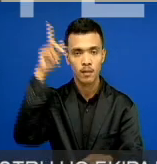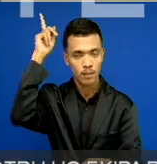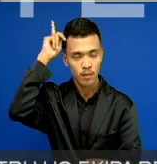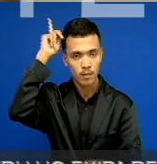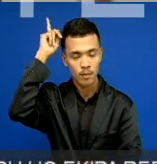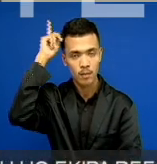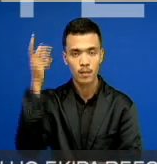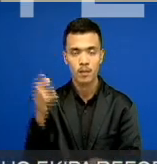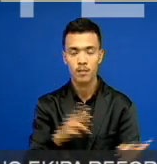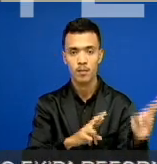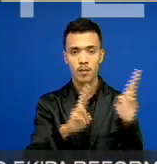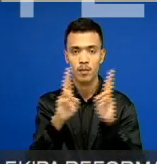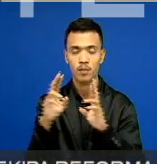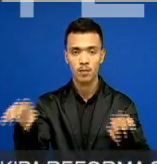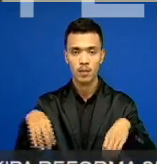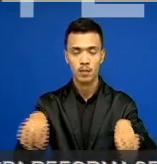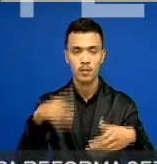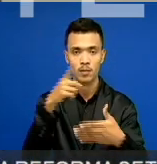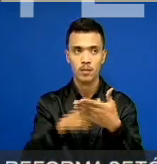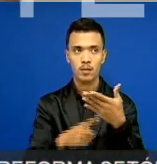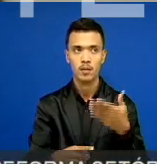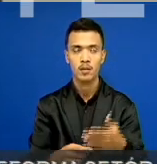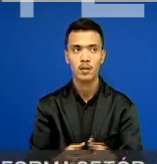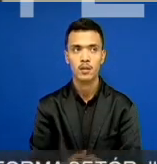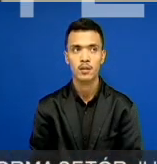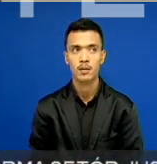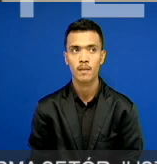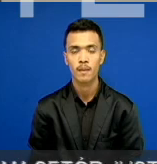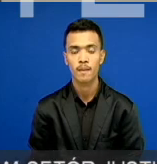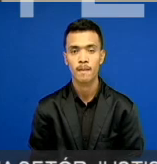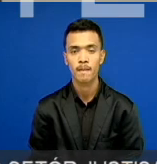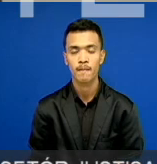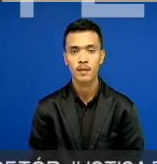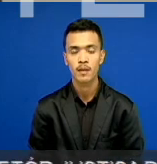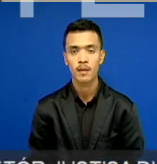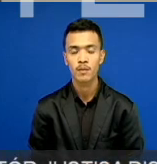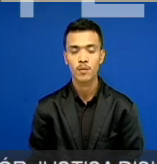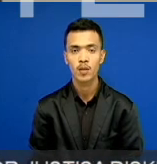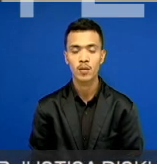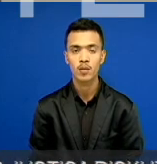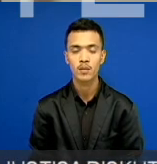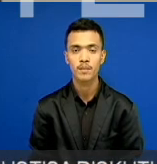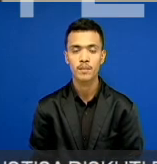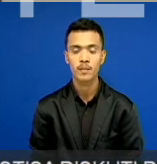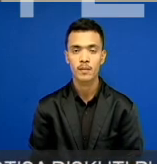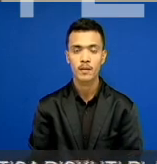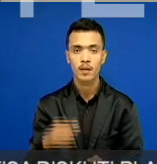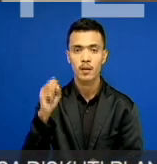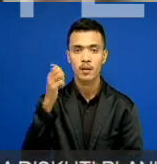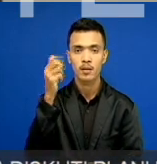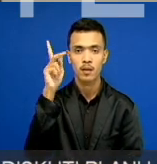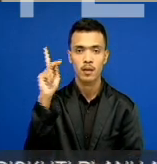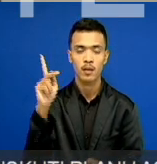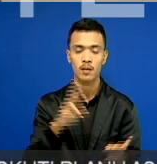secretariado pronto serviço seda maga os parte comissão foi está pronto para em termos de técnicos e parte Arte e Cultura né me pronto